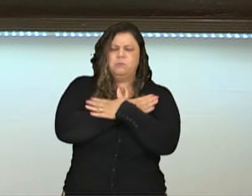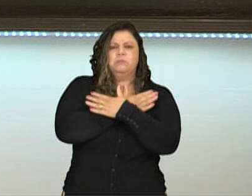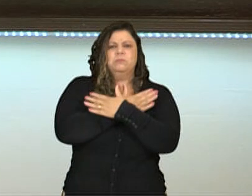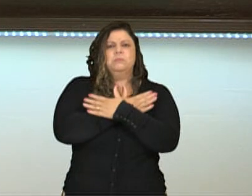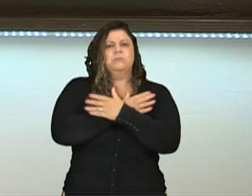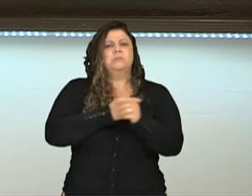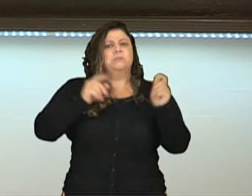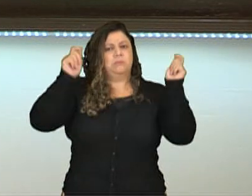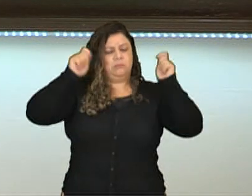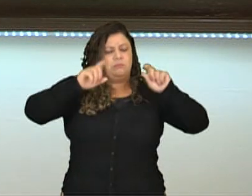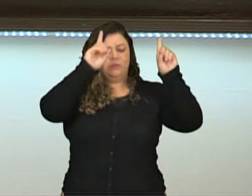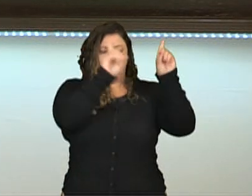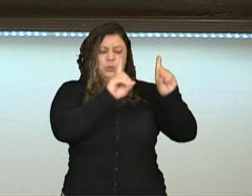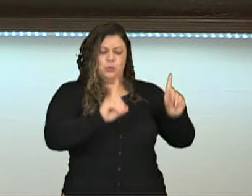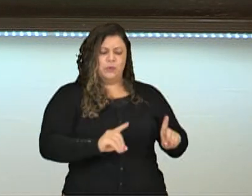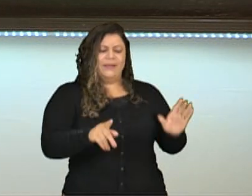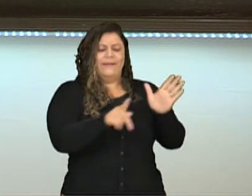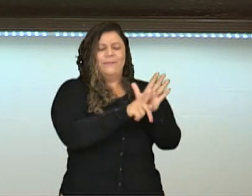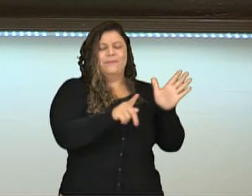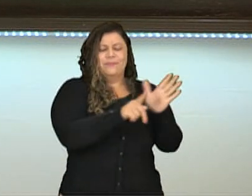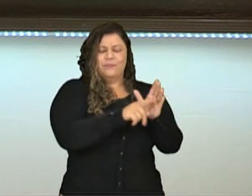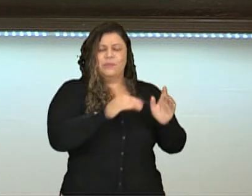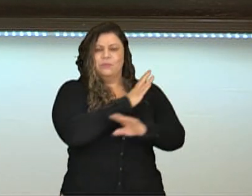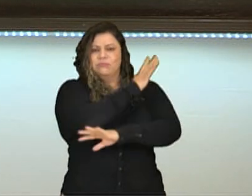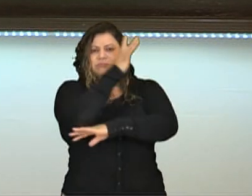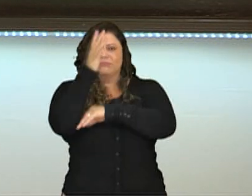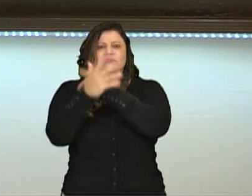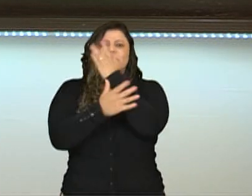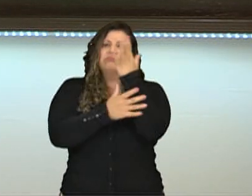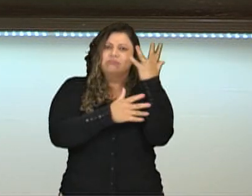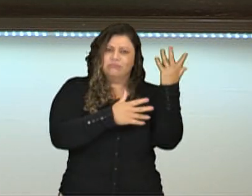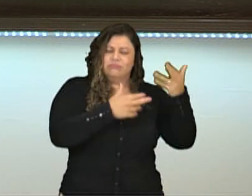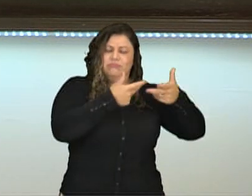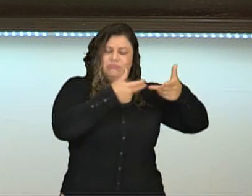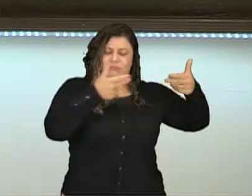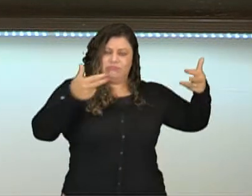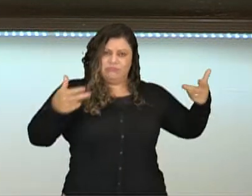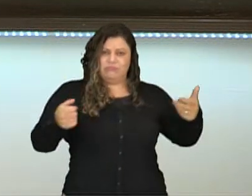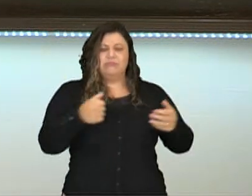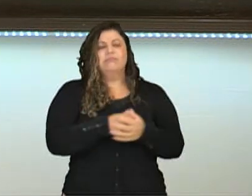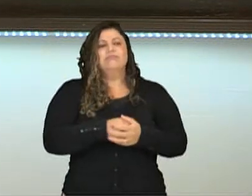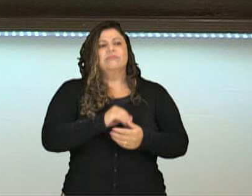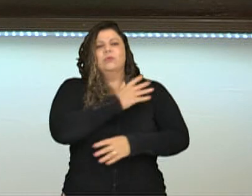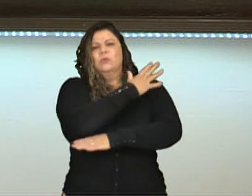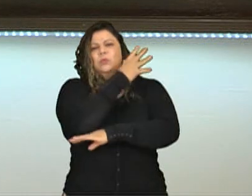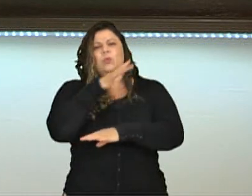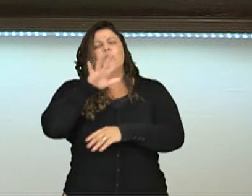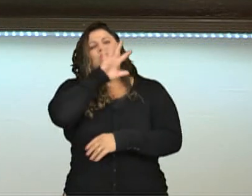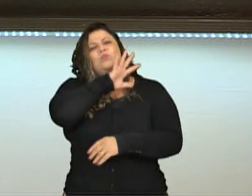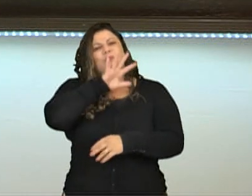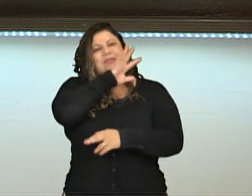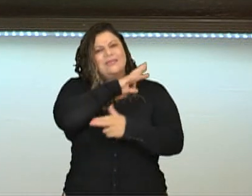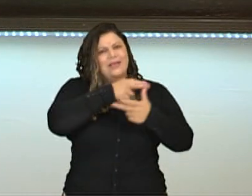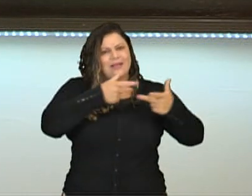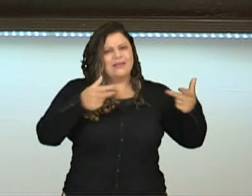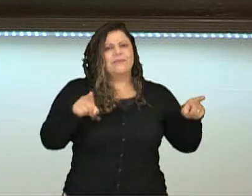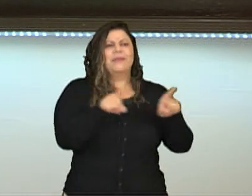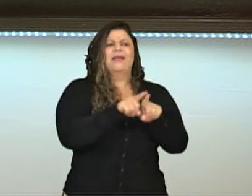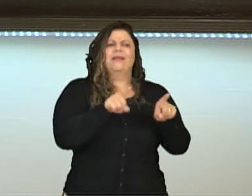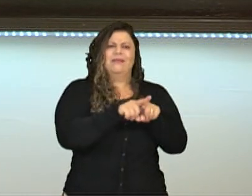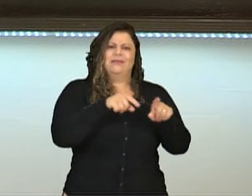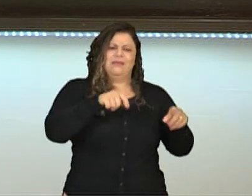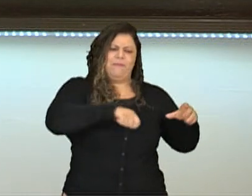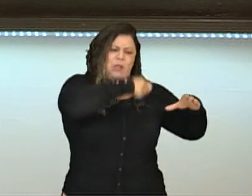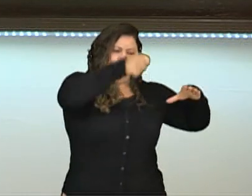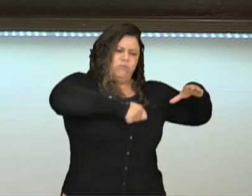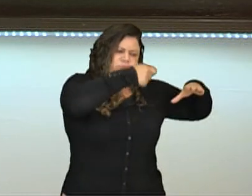de divinização da natureza, né, dos elementos da natureza, no caso da fauna, os animais. E tinha, inclusive, uma espécie